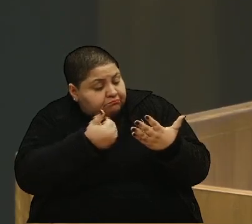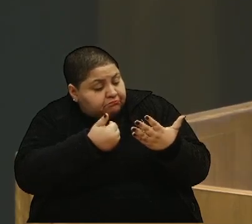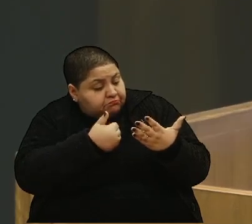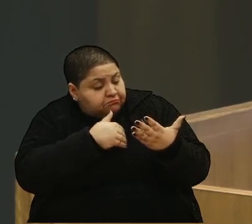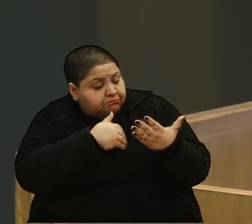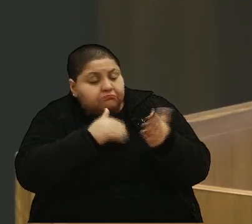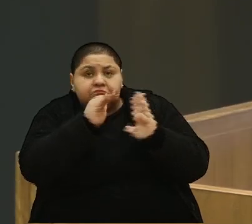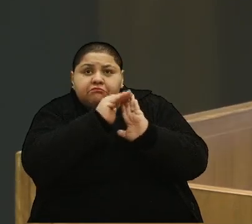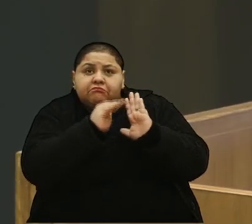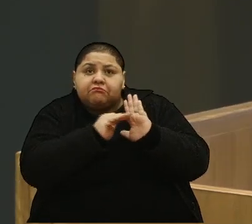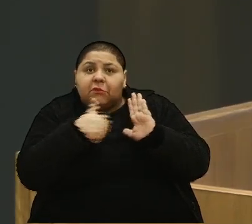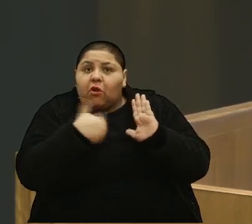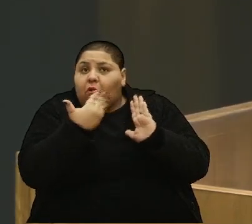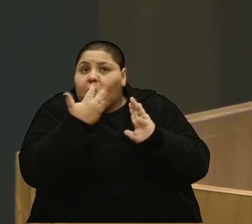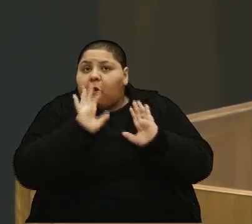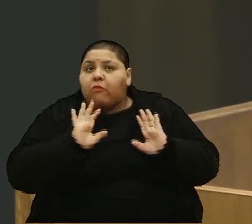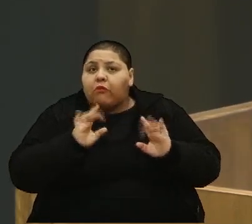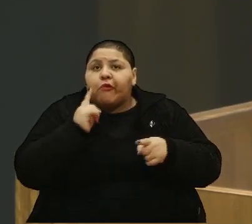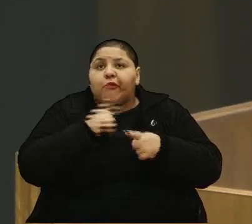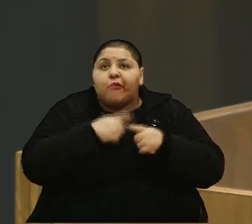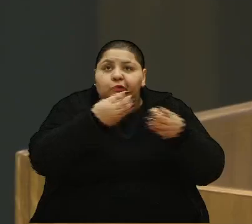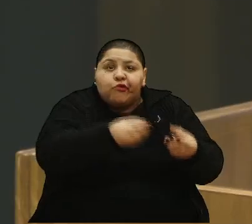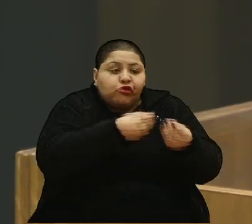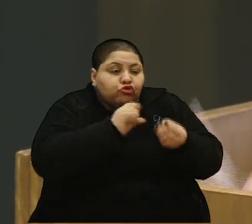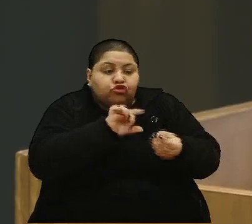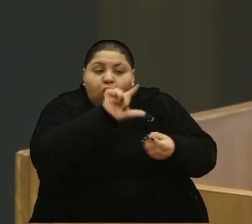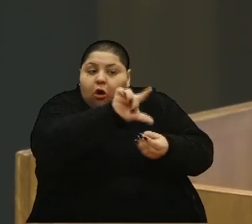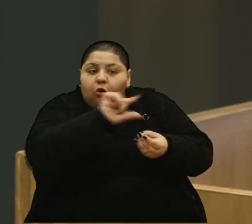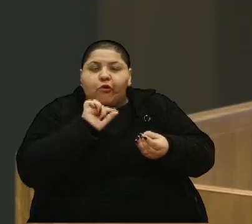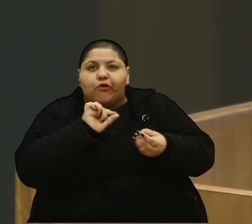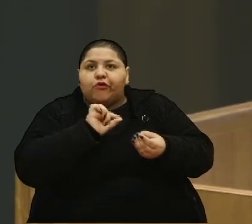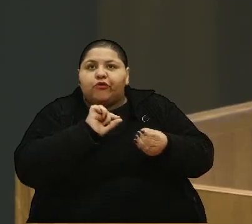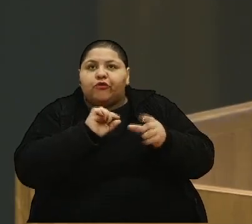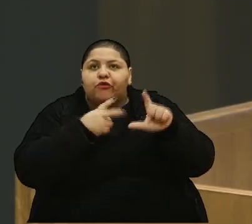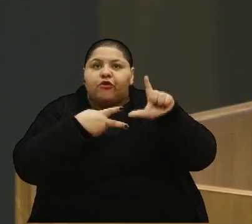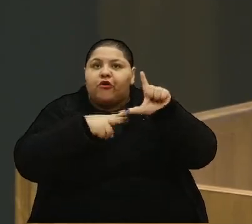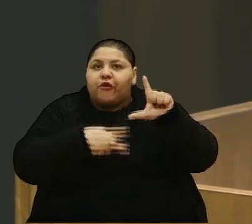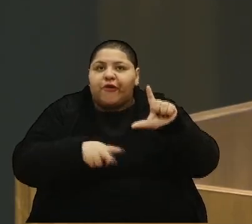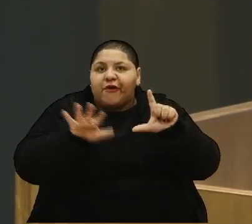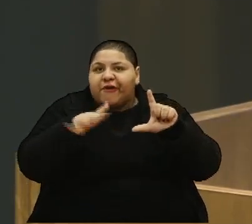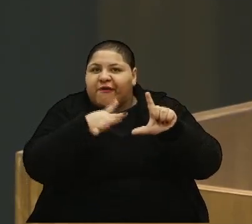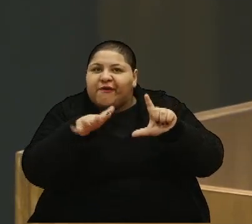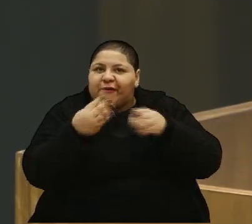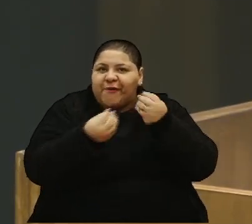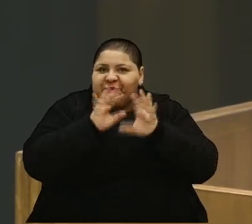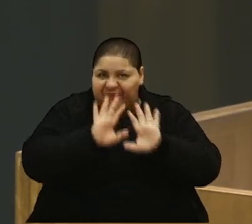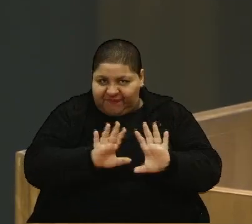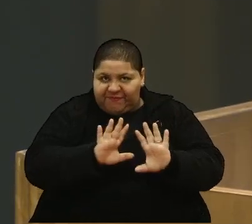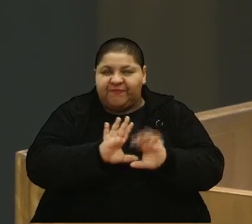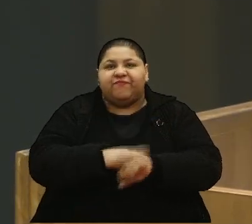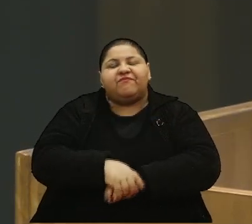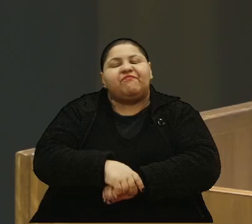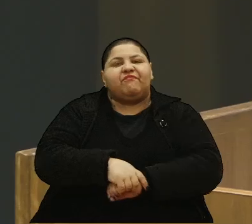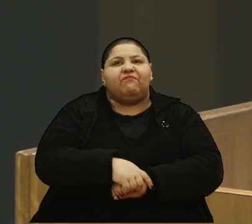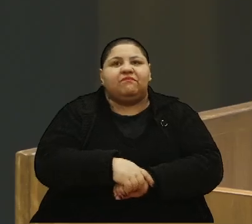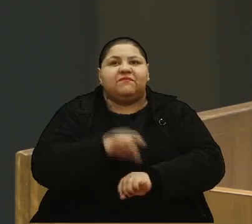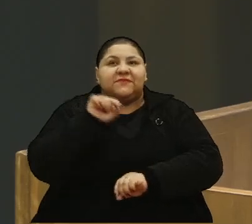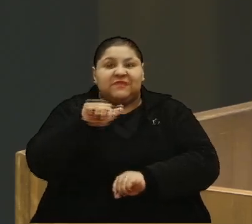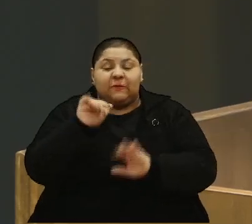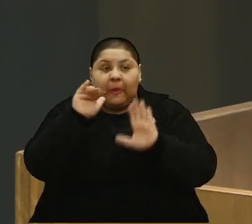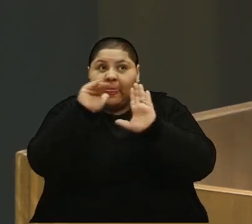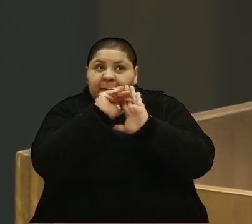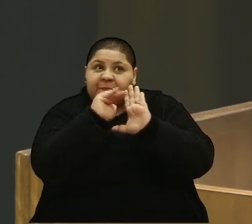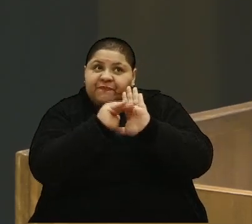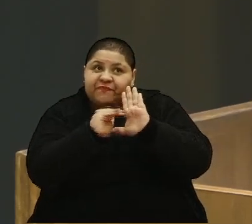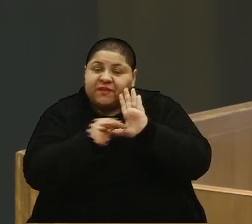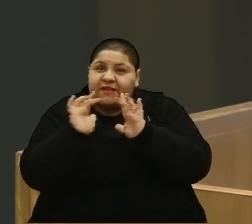cardápio e eu acabo comendo, porque veio para mim só aquilo. E os algoritmos é mais ou menos como se fossem isso. São essa programação